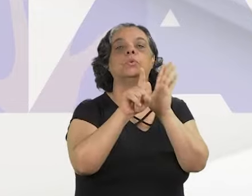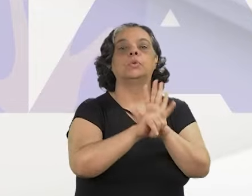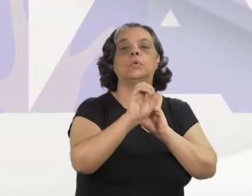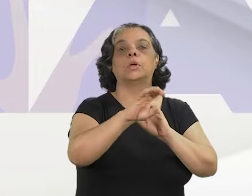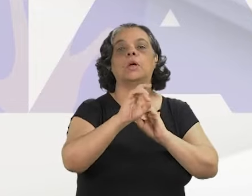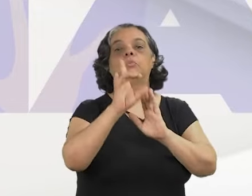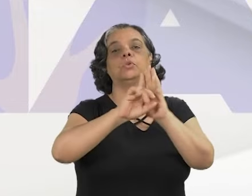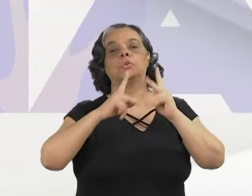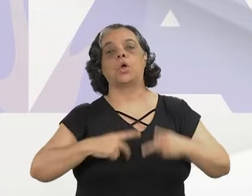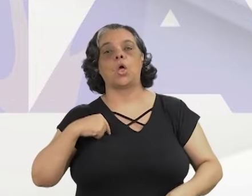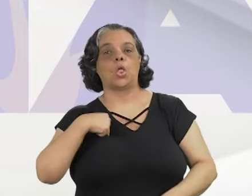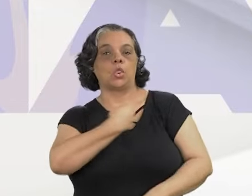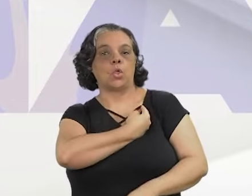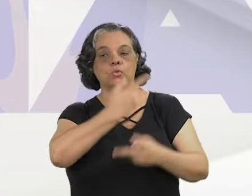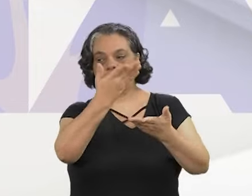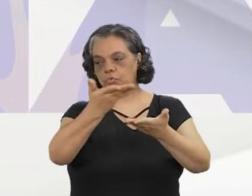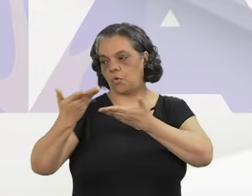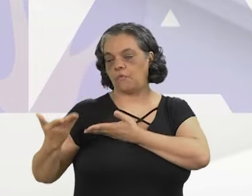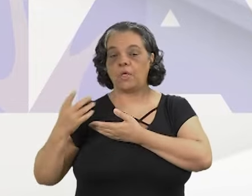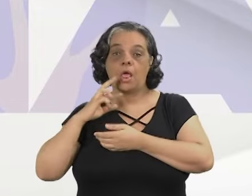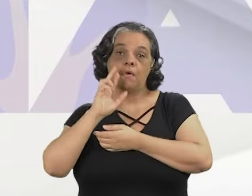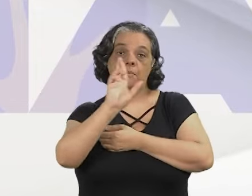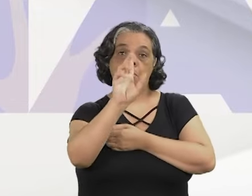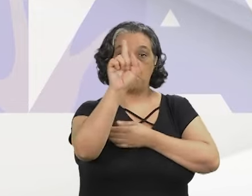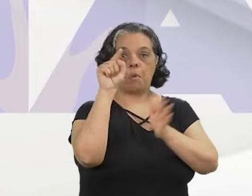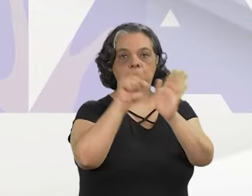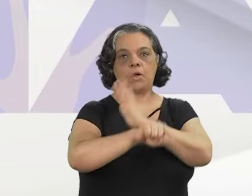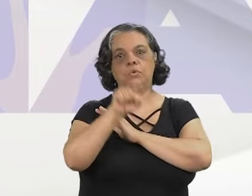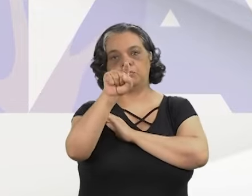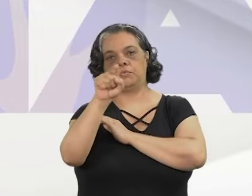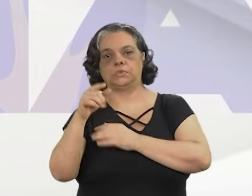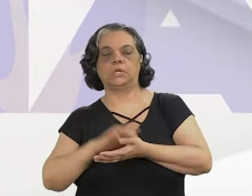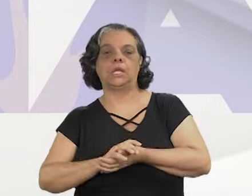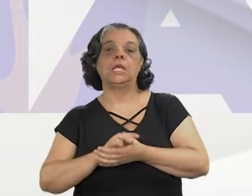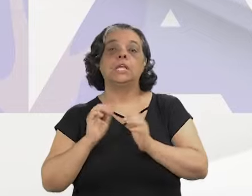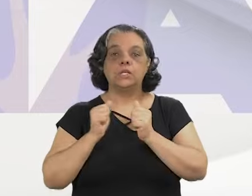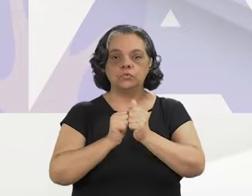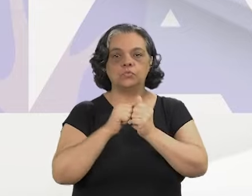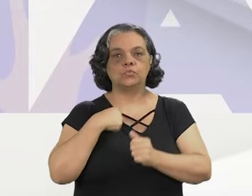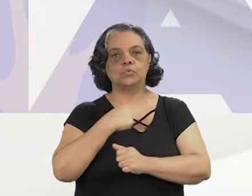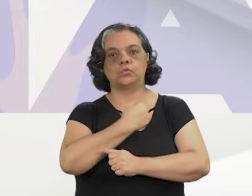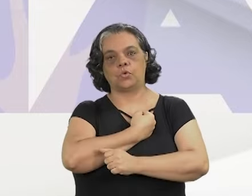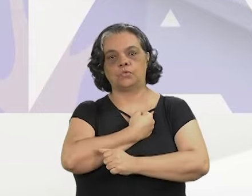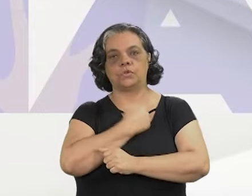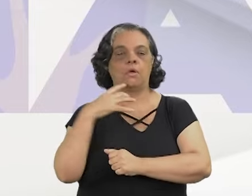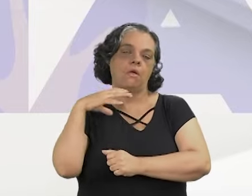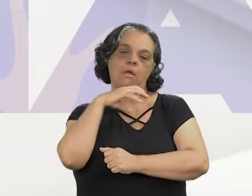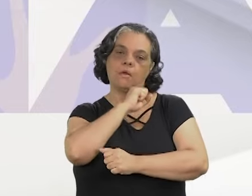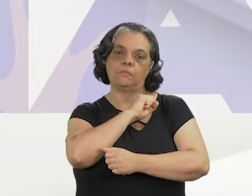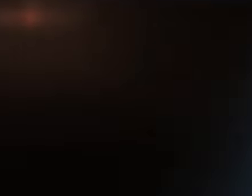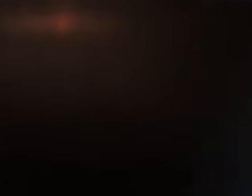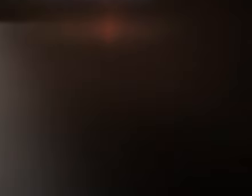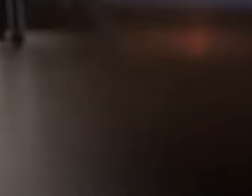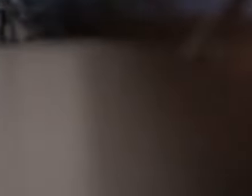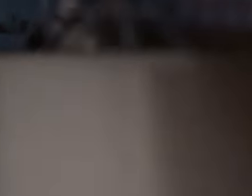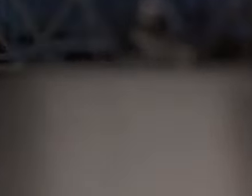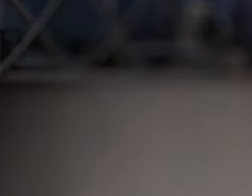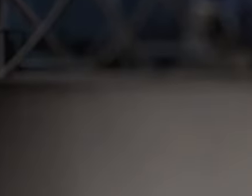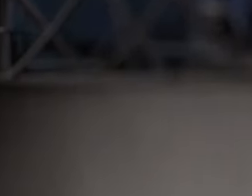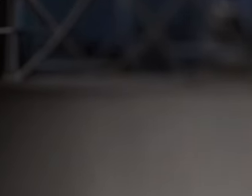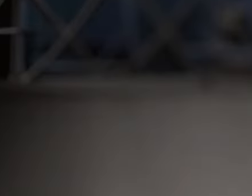é quando as nossas convidadas respondem a uma pergunta feita por você que acompanha o TDH a gente volta daqui a